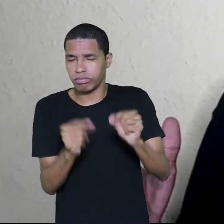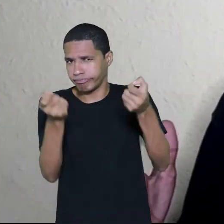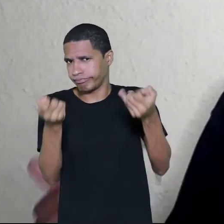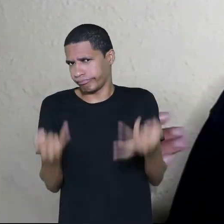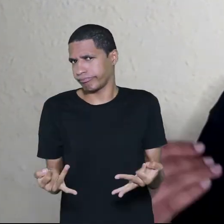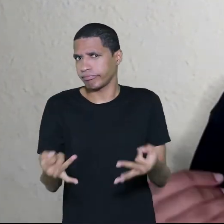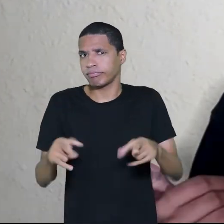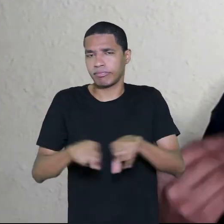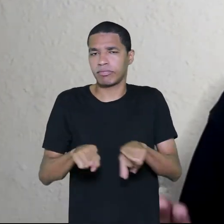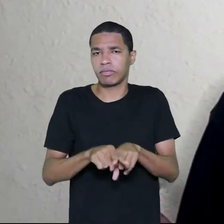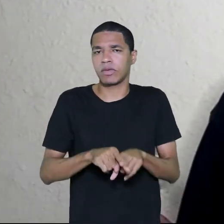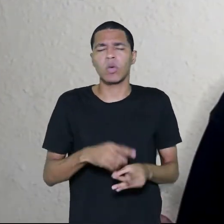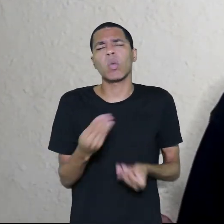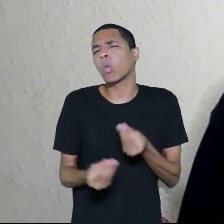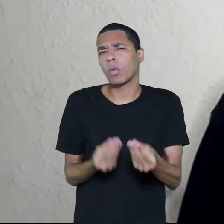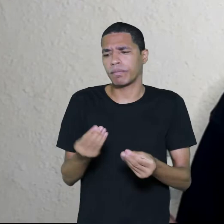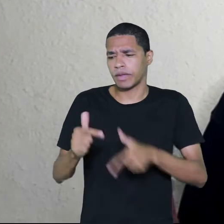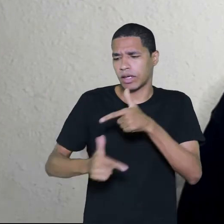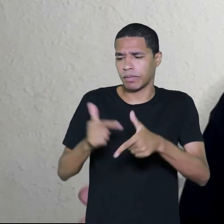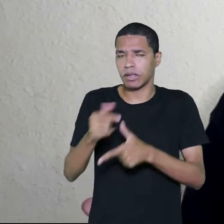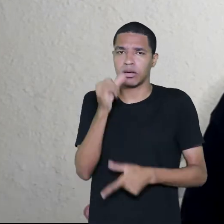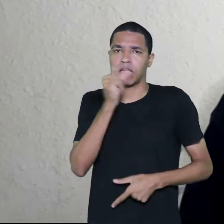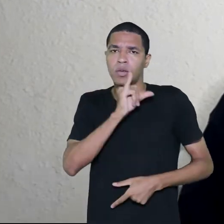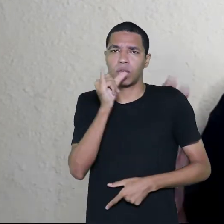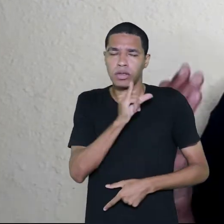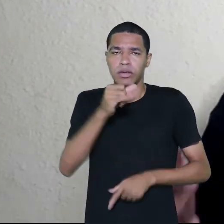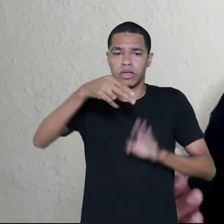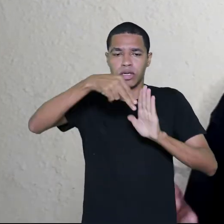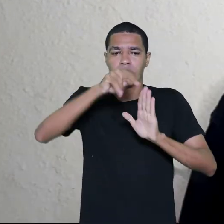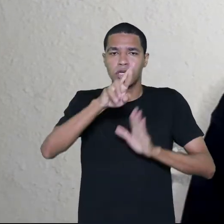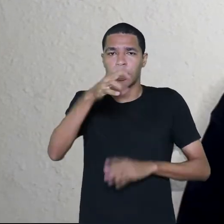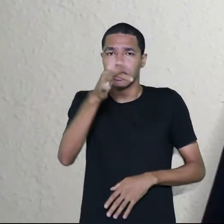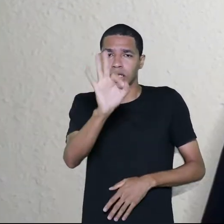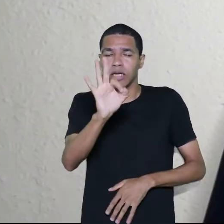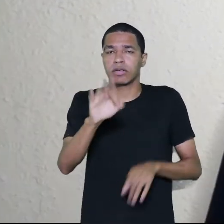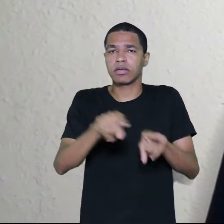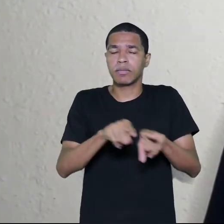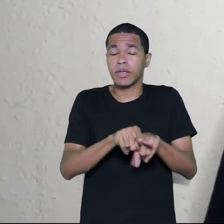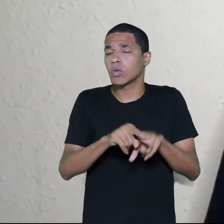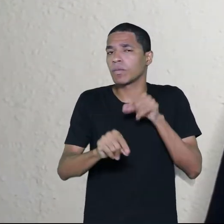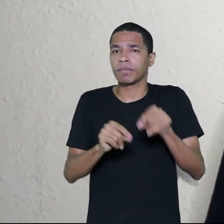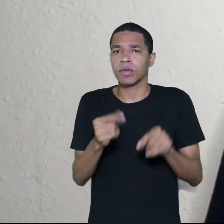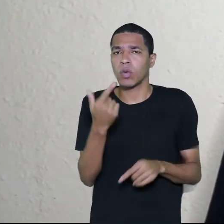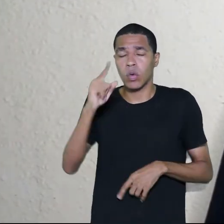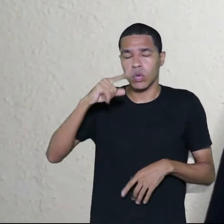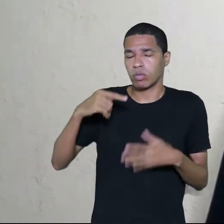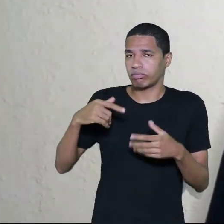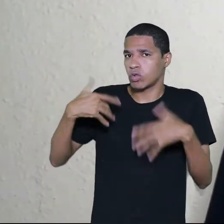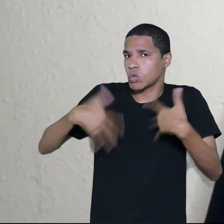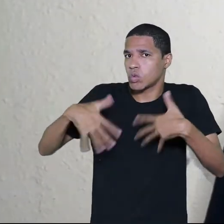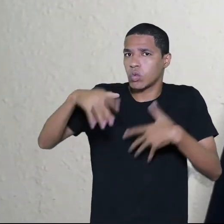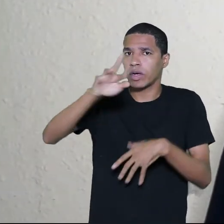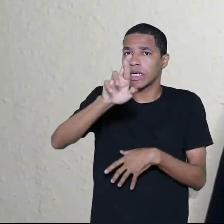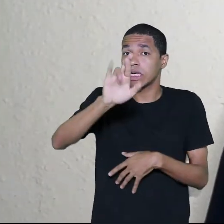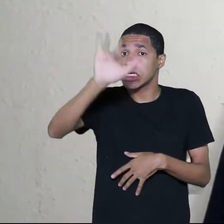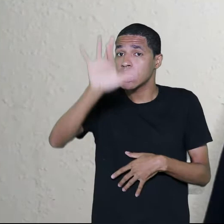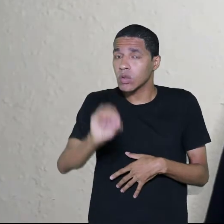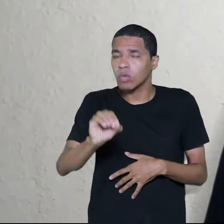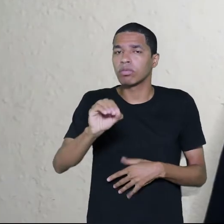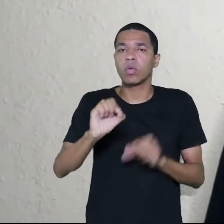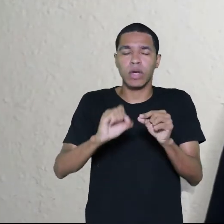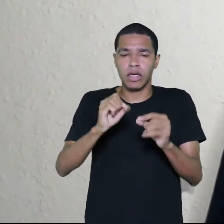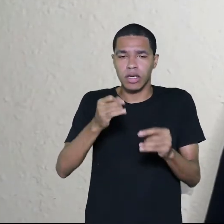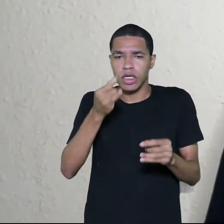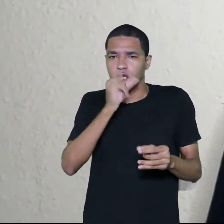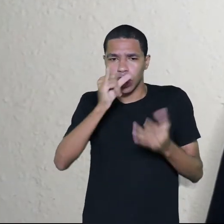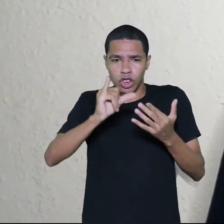que ocorre quando você deve trabalhar com alta tensão, segundo a NR10. Outro grande risco de trabalhar com eletricidade é o